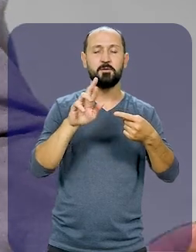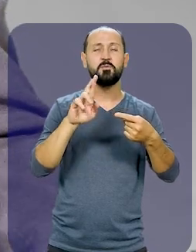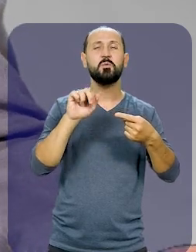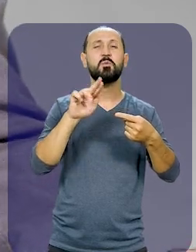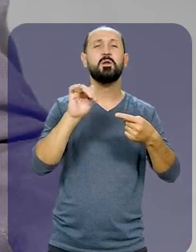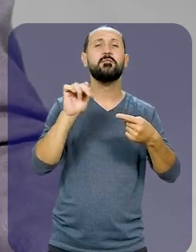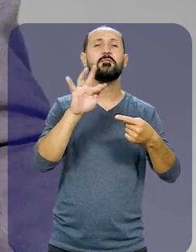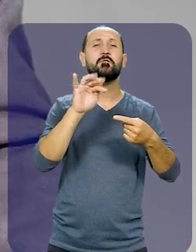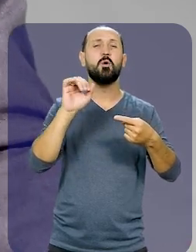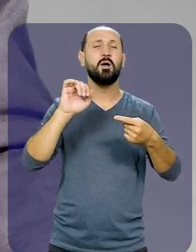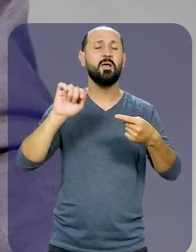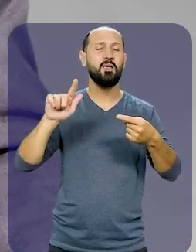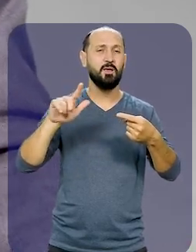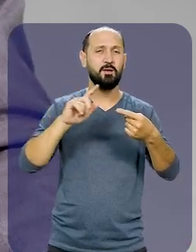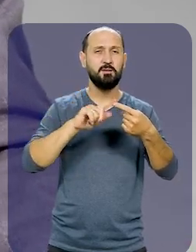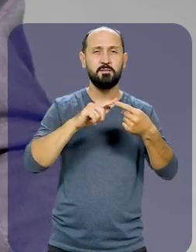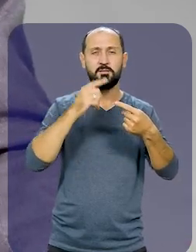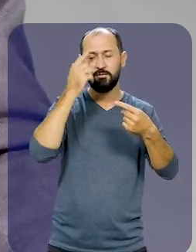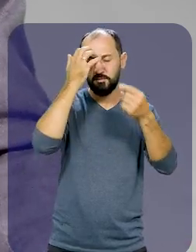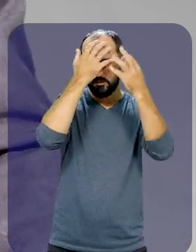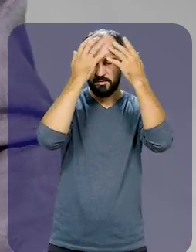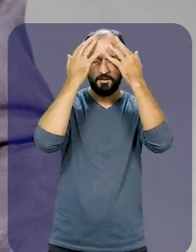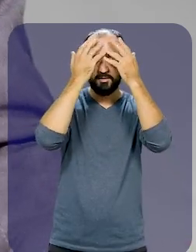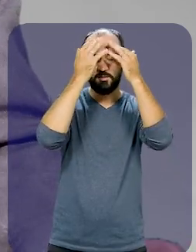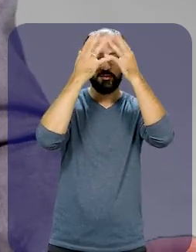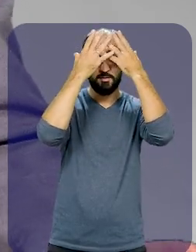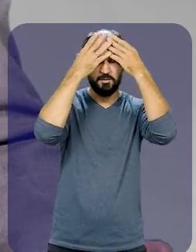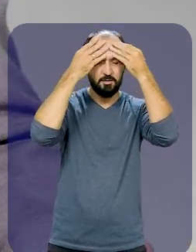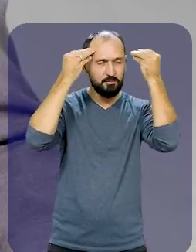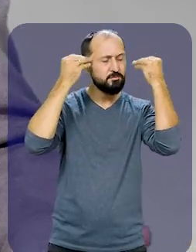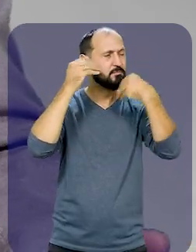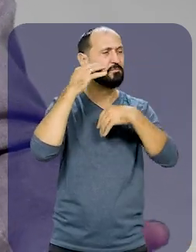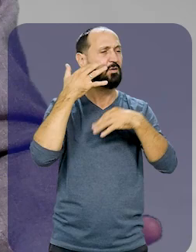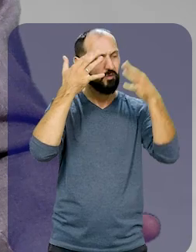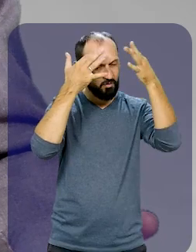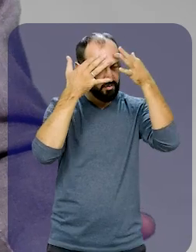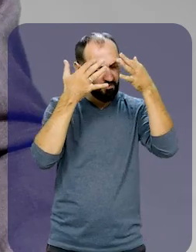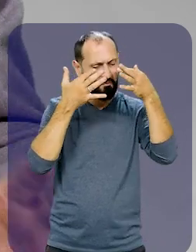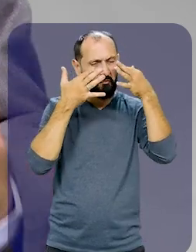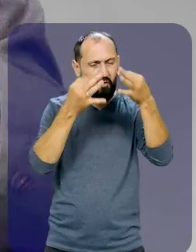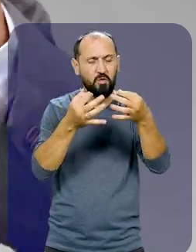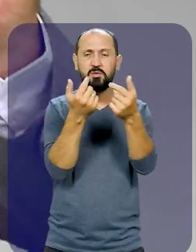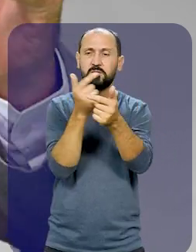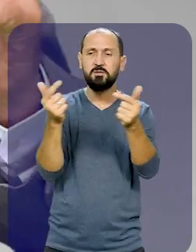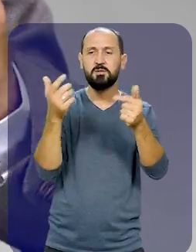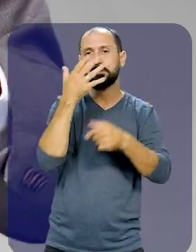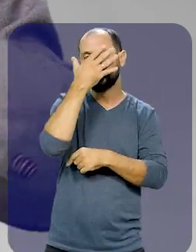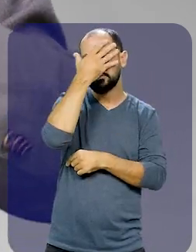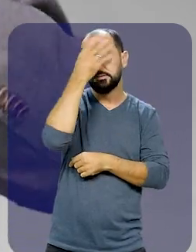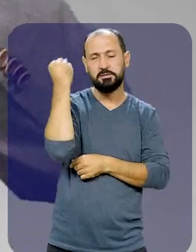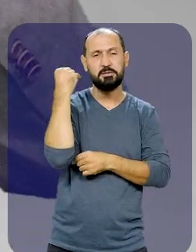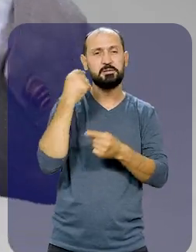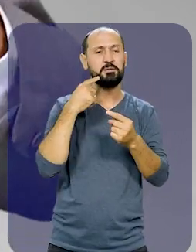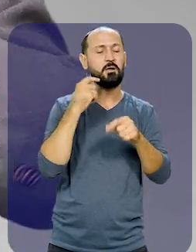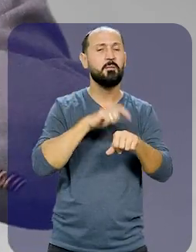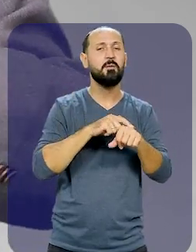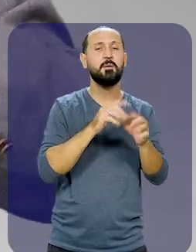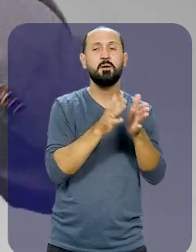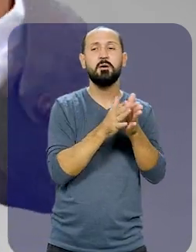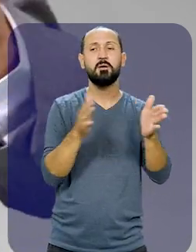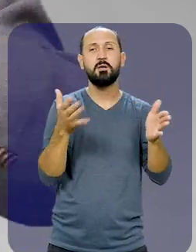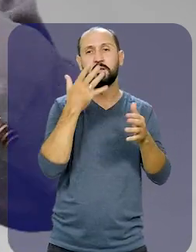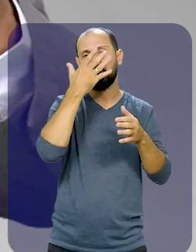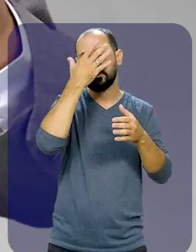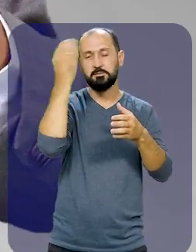que é isso, Ronaldo? Névoa cerebral. Perde a concentração, esquece, tem períodos